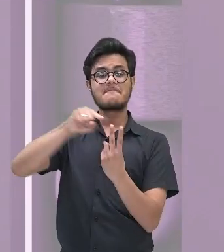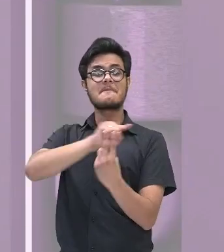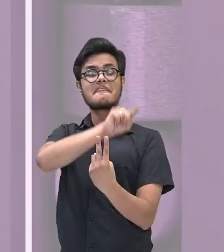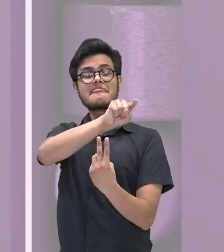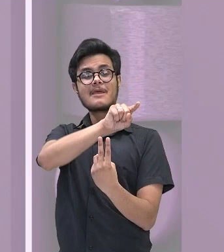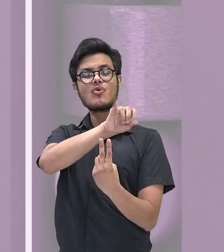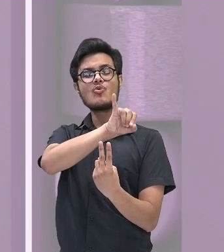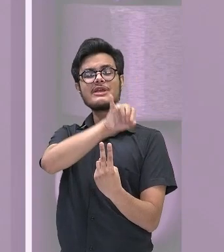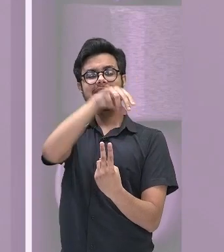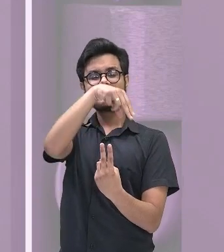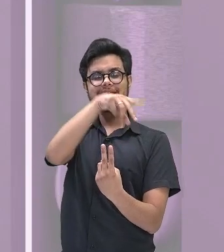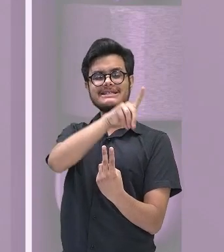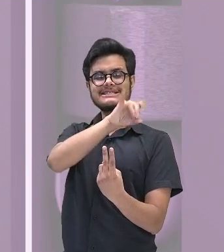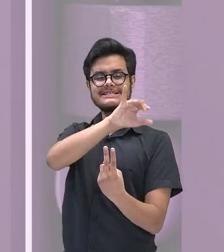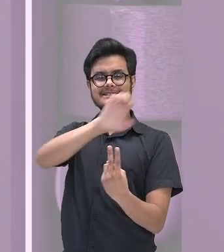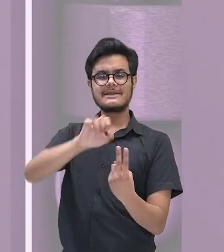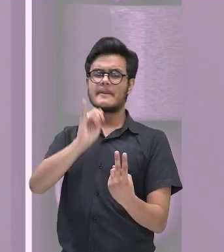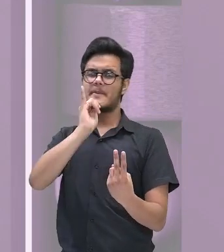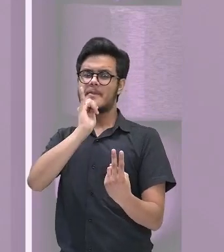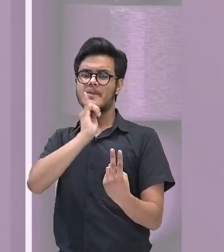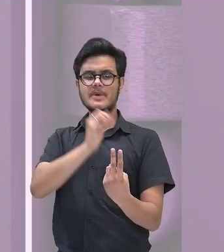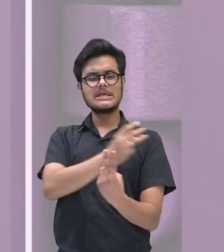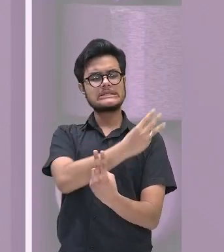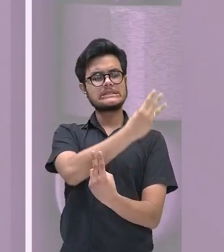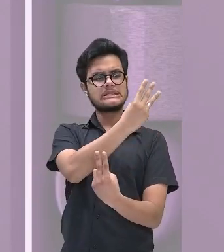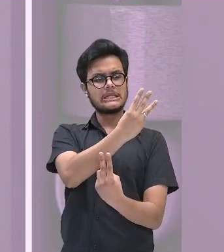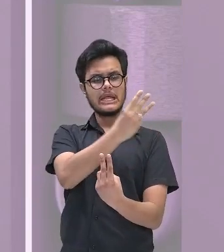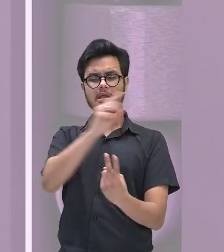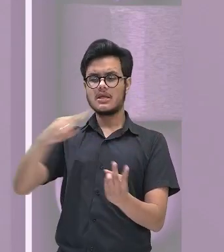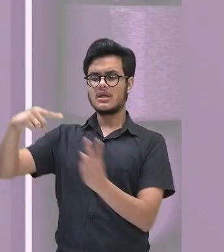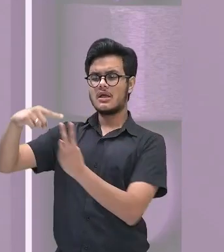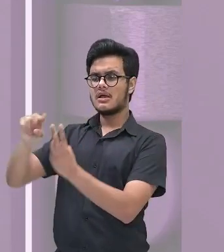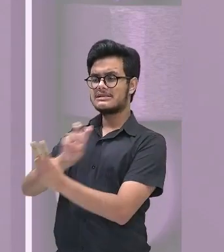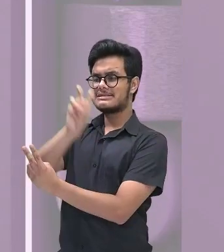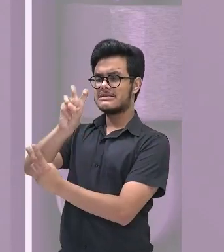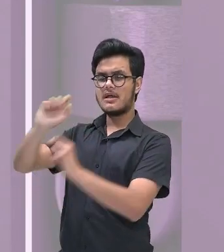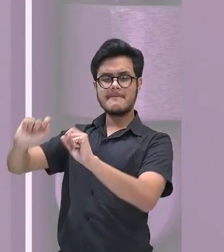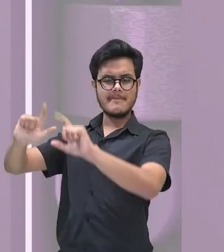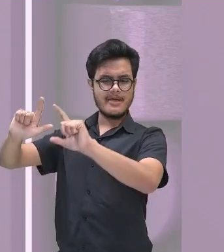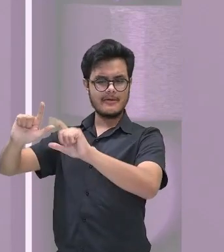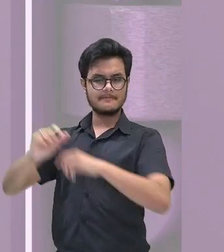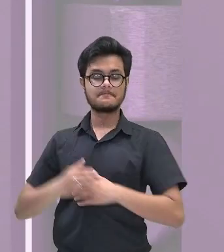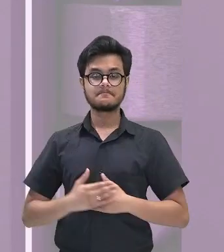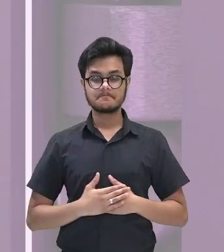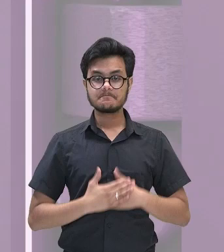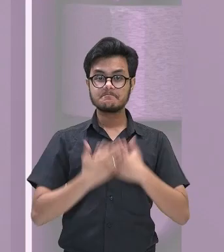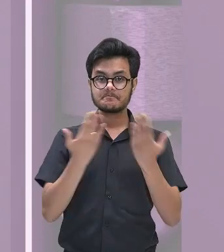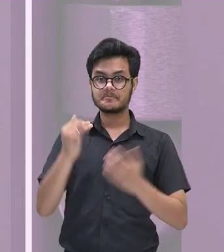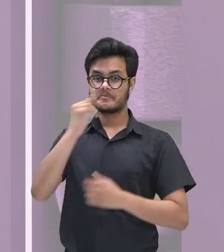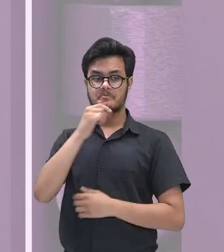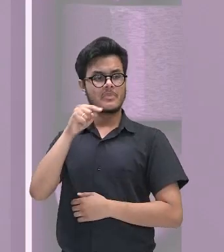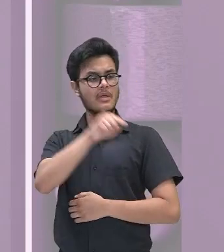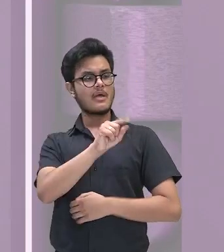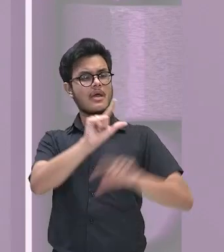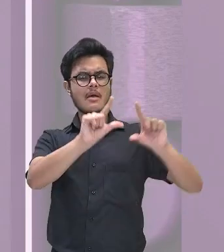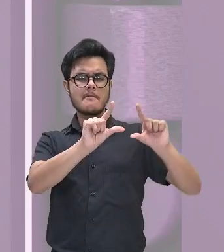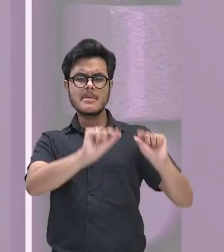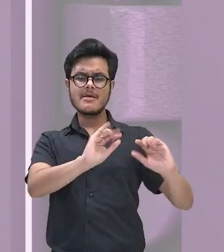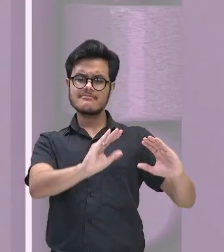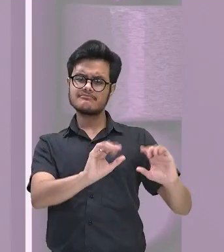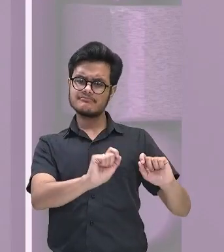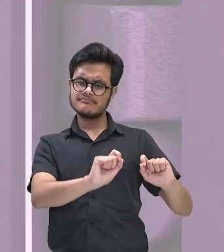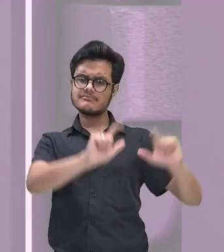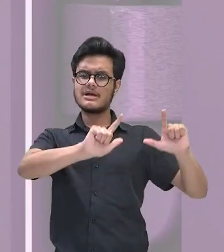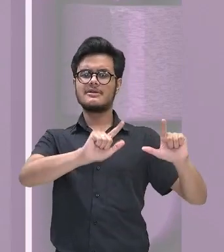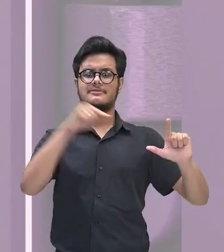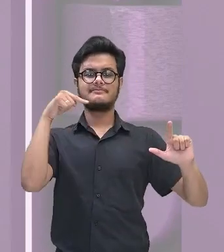vai ser o índice do radical. Aquele que possuir o menor índice, este será o maior